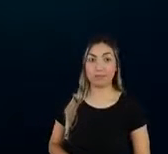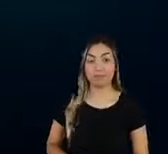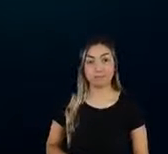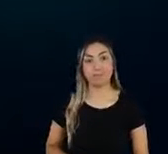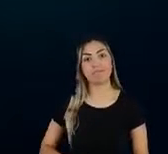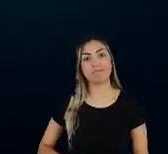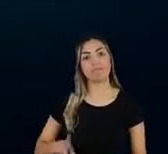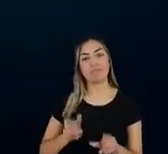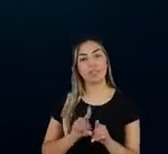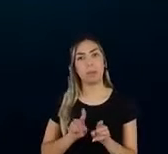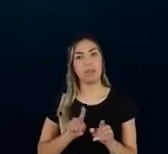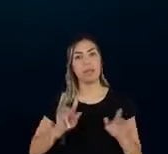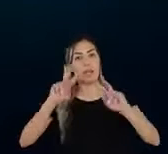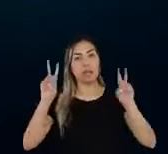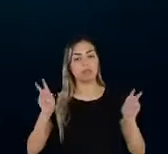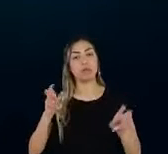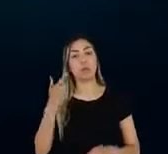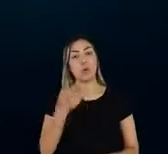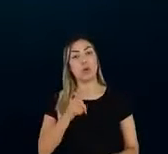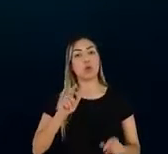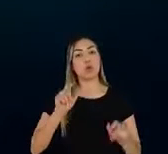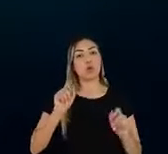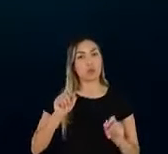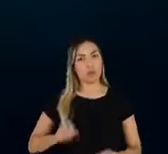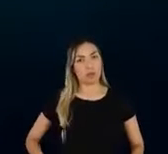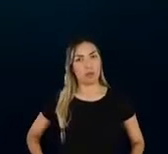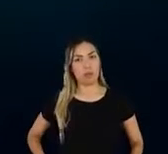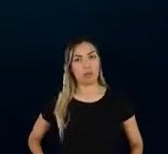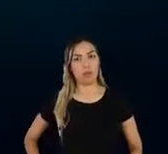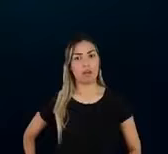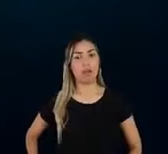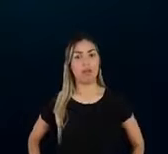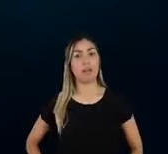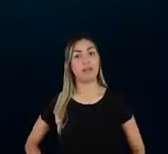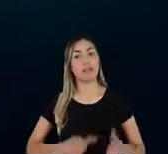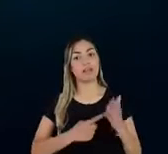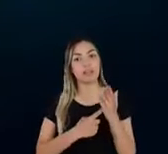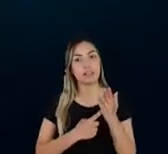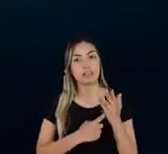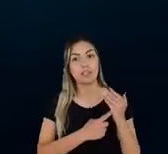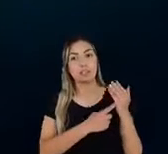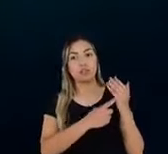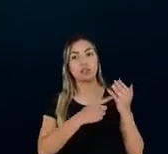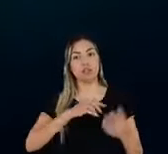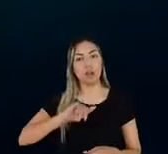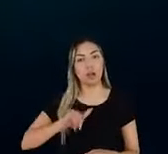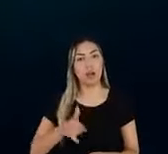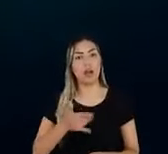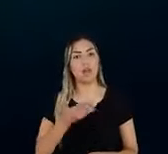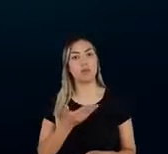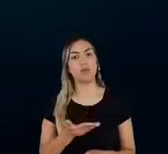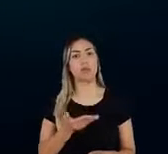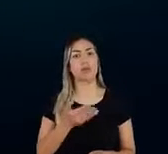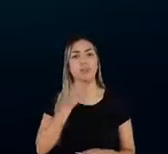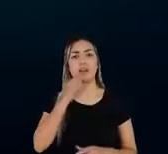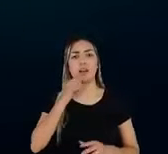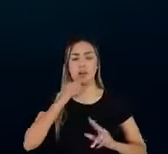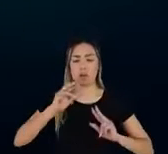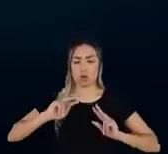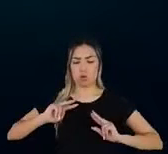uma outra mensagem para vocês é usem a tecnologia para automatizar o que não o contato humano